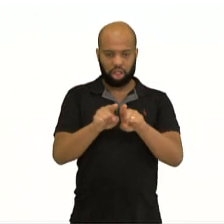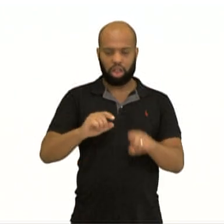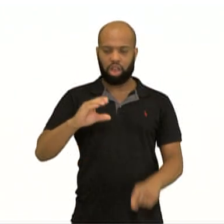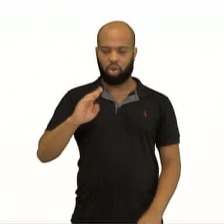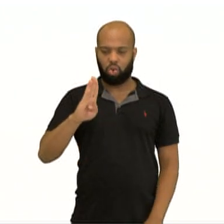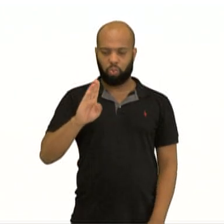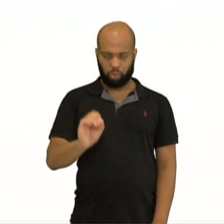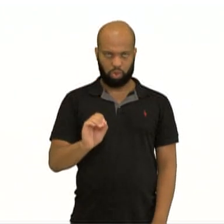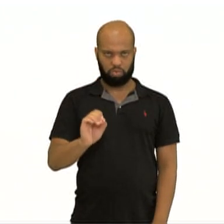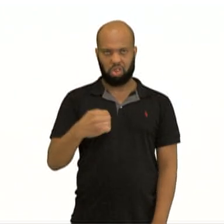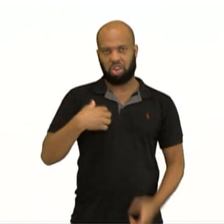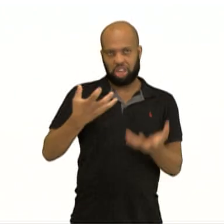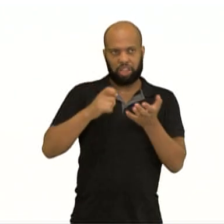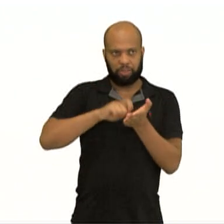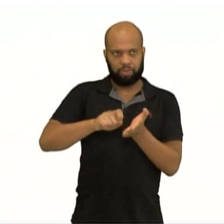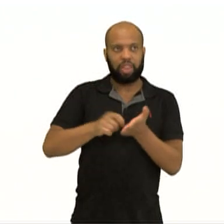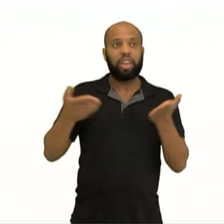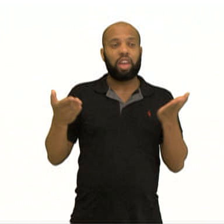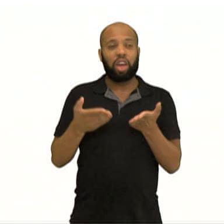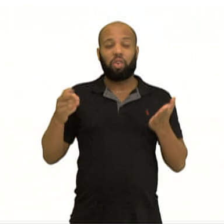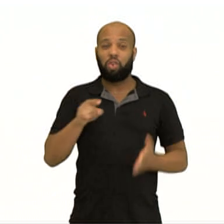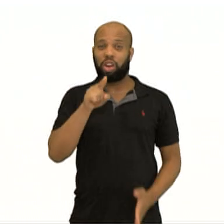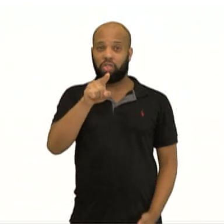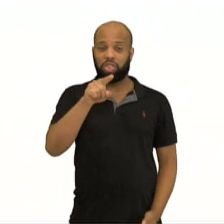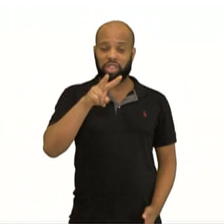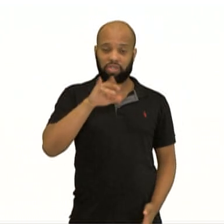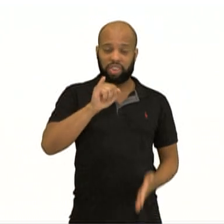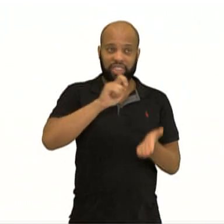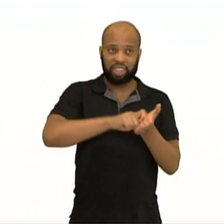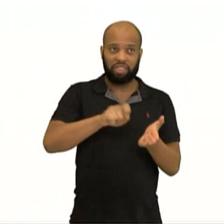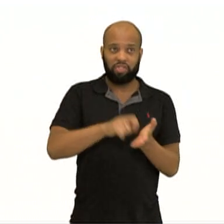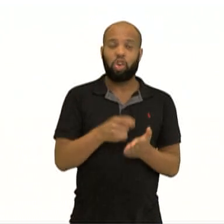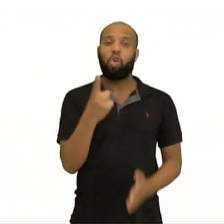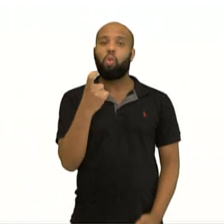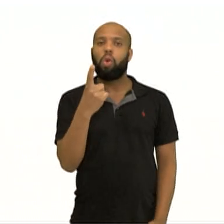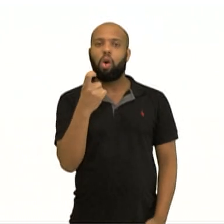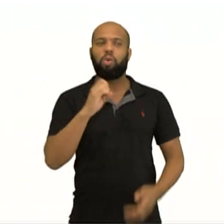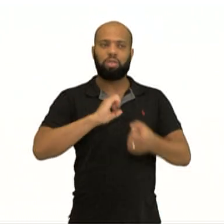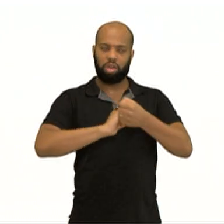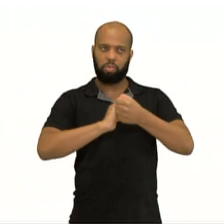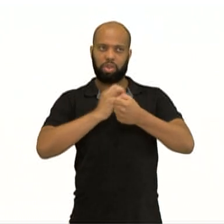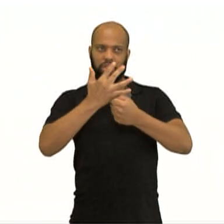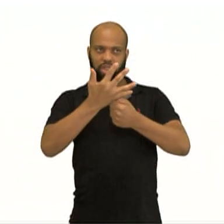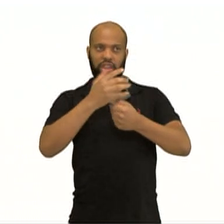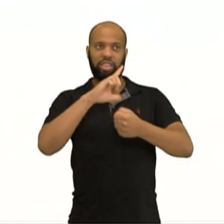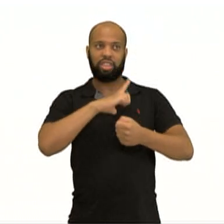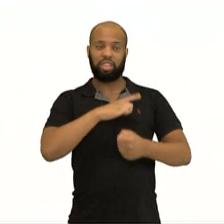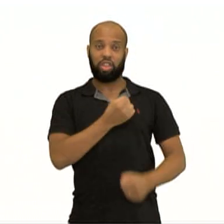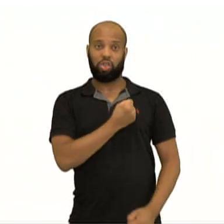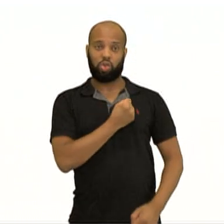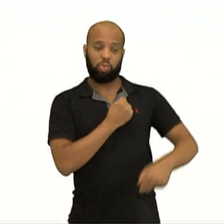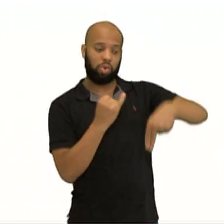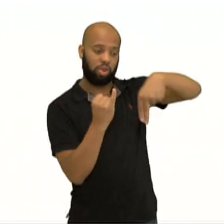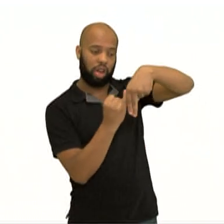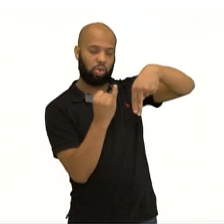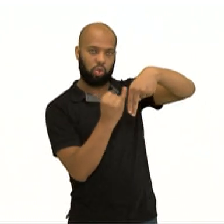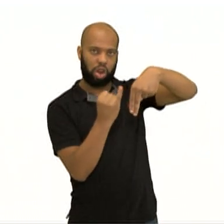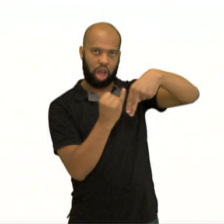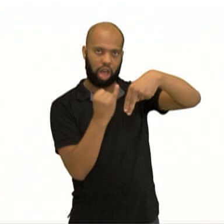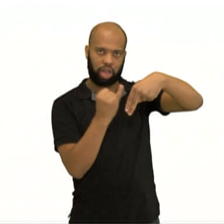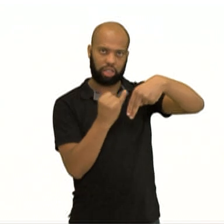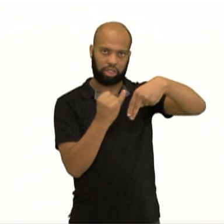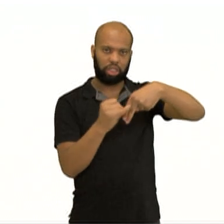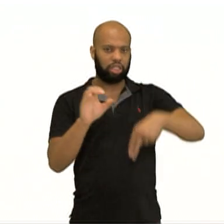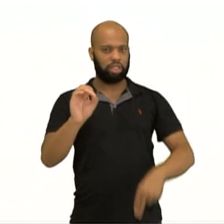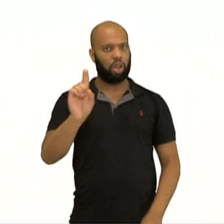mente de vocês. Escreva uma única potência que tem números naturais não nulos